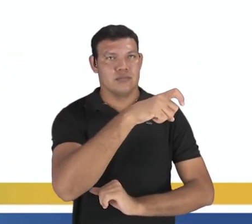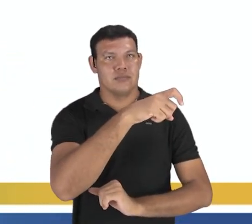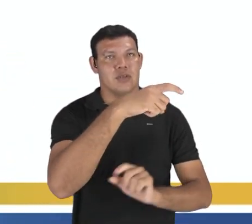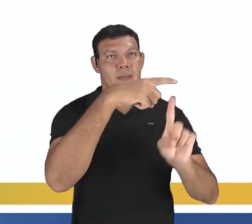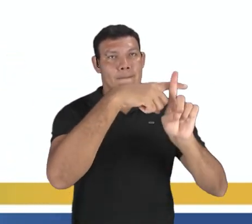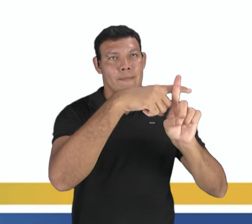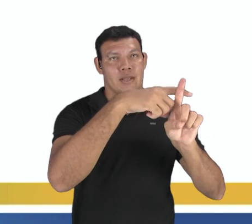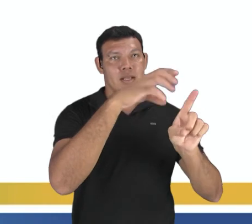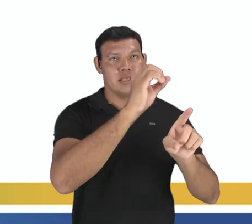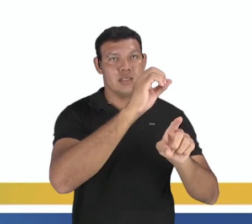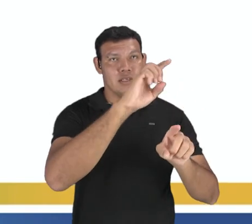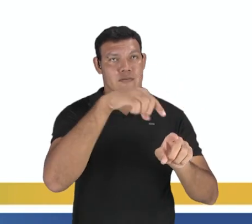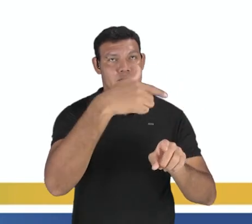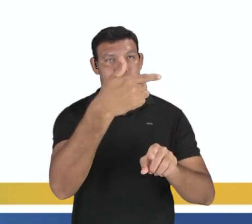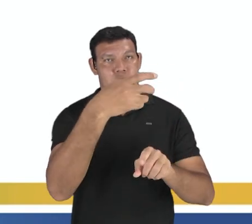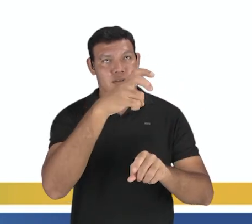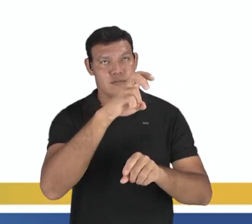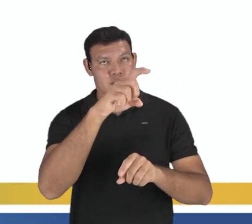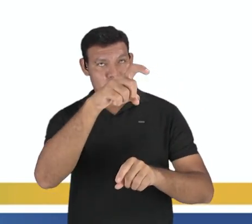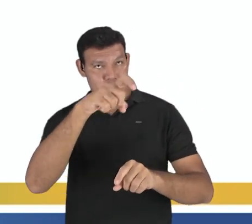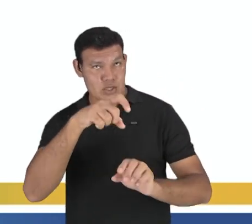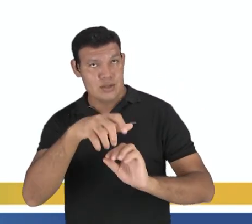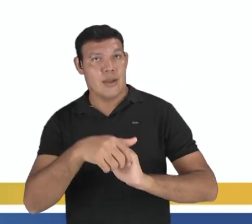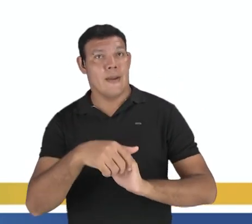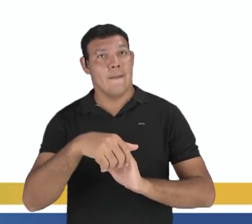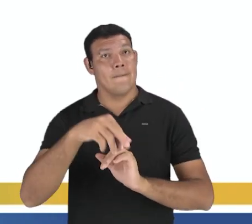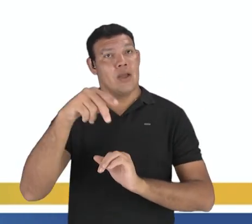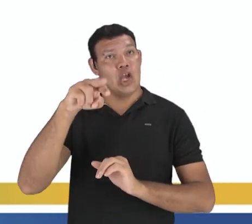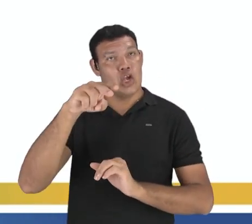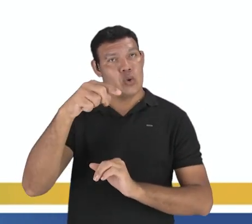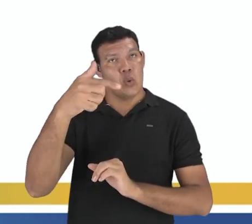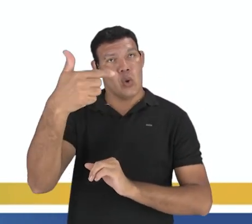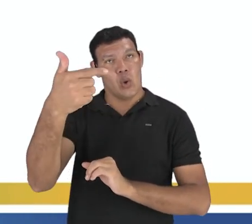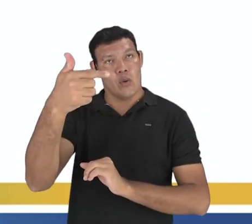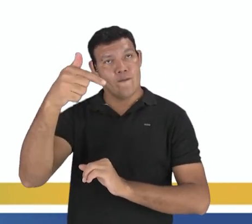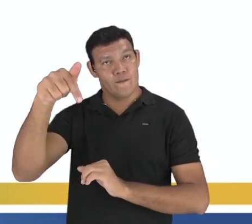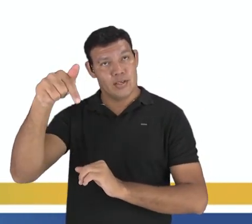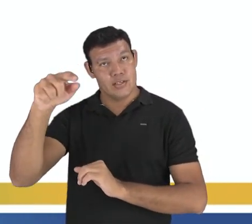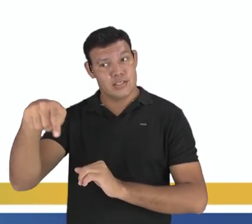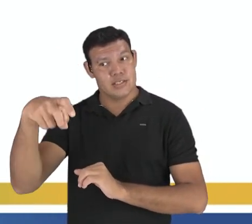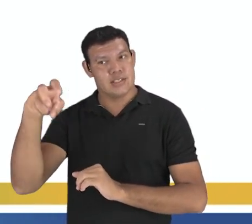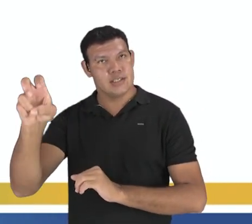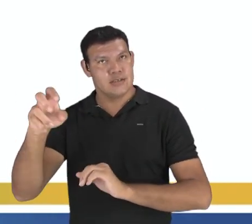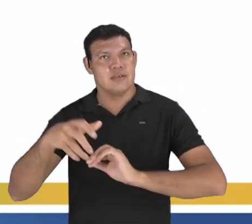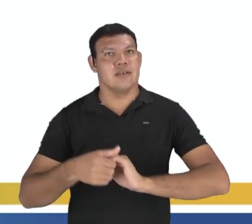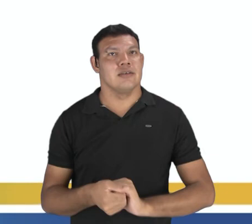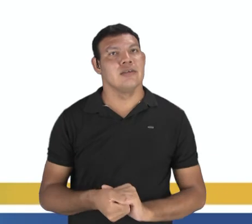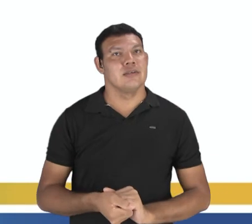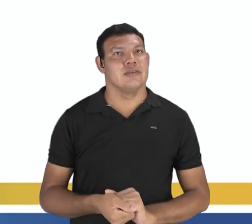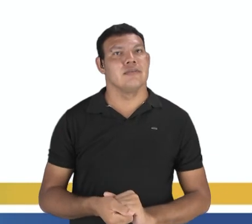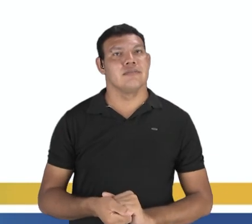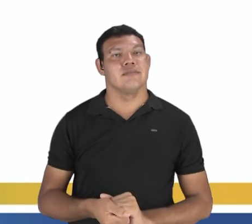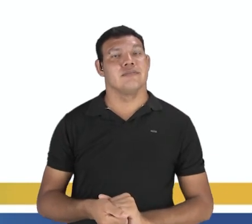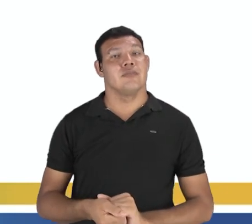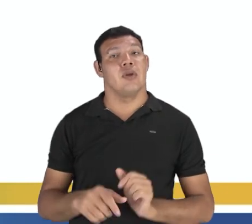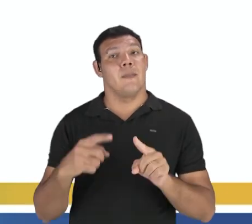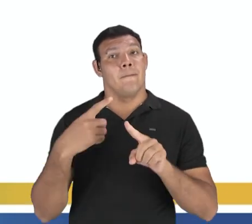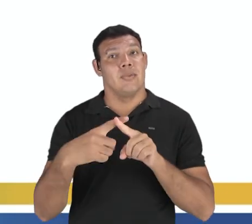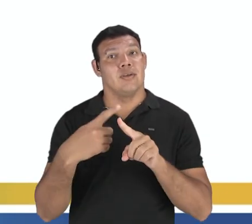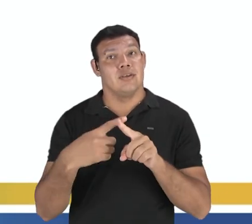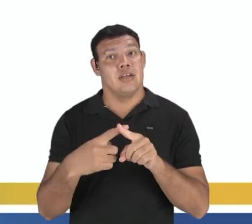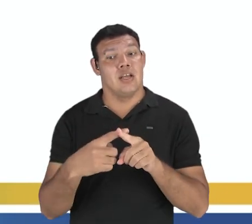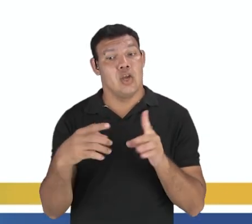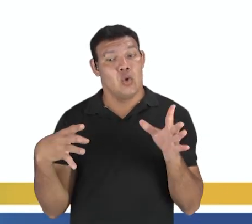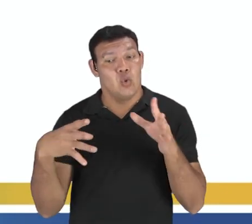0,25x igual a 27,5, que ela advém lá do 20 mais